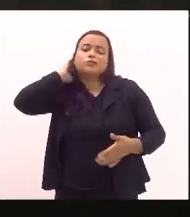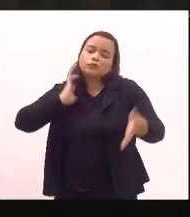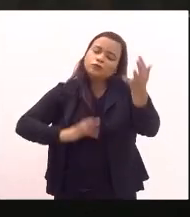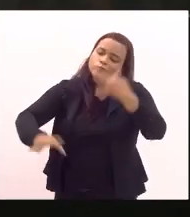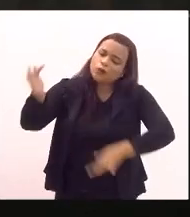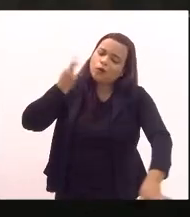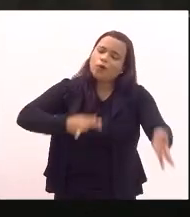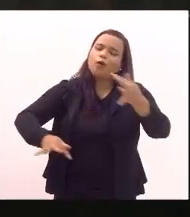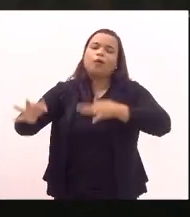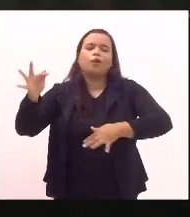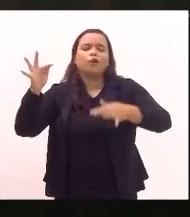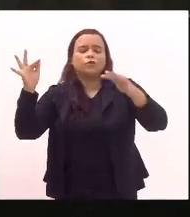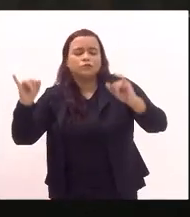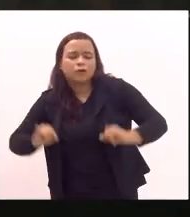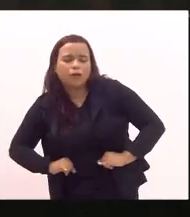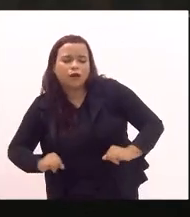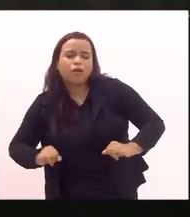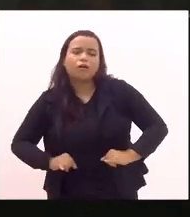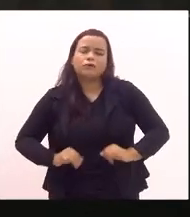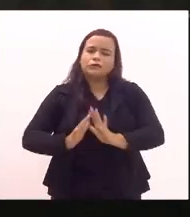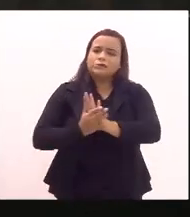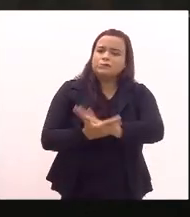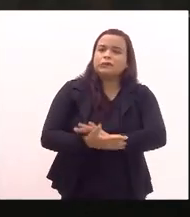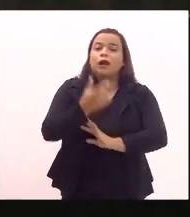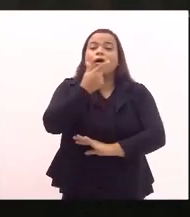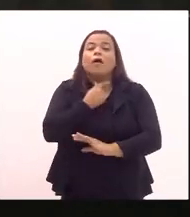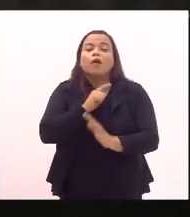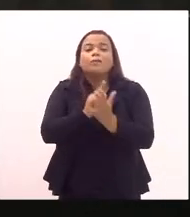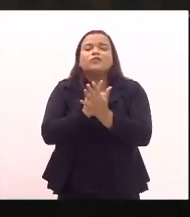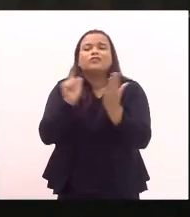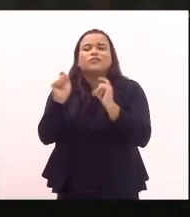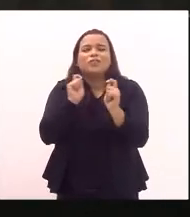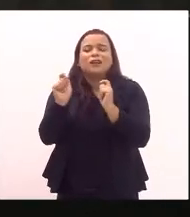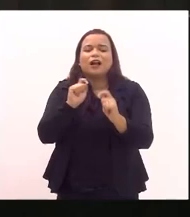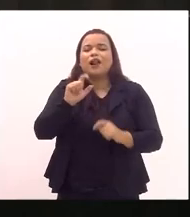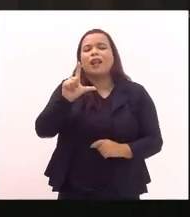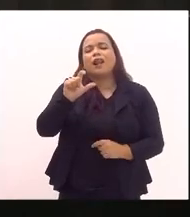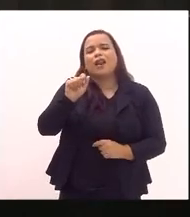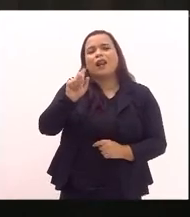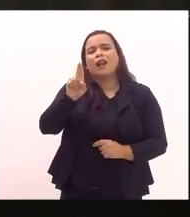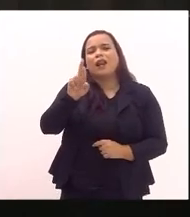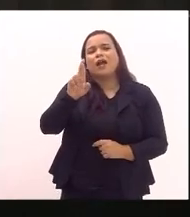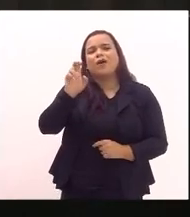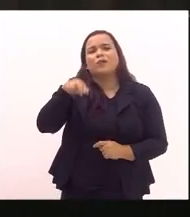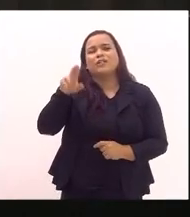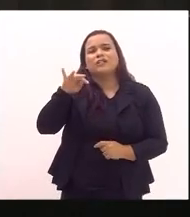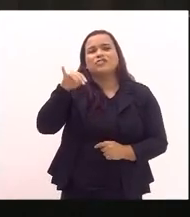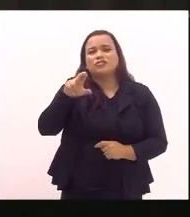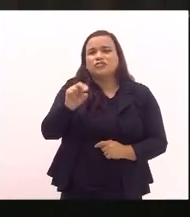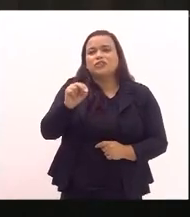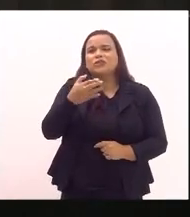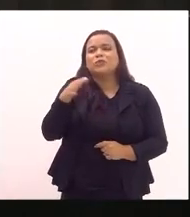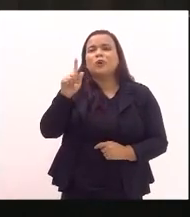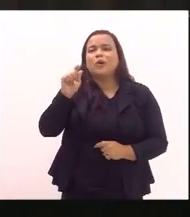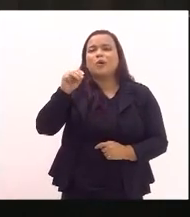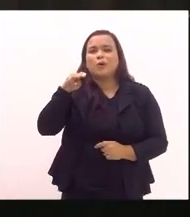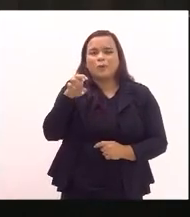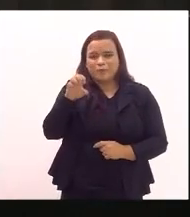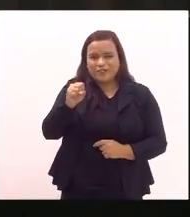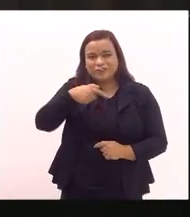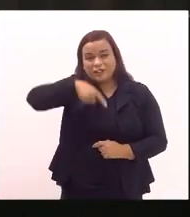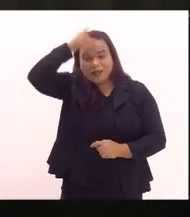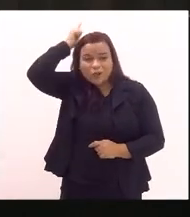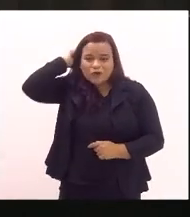de brutalização o jornalista Laurentino Gomes Deputado Luiz Paulo gosta muito né Sempre